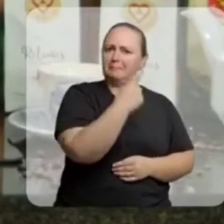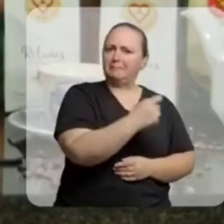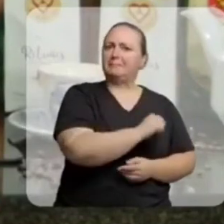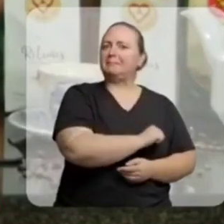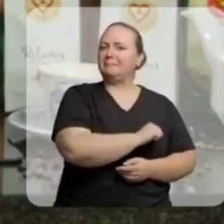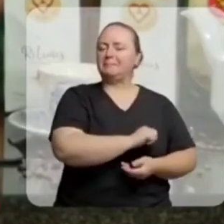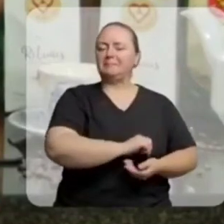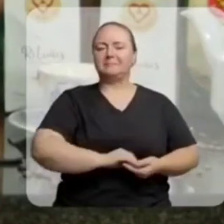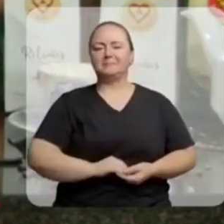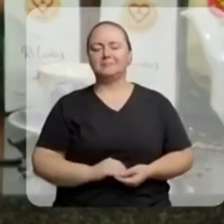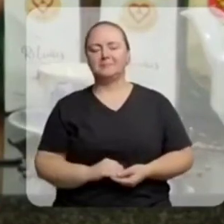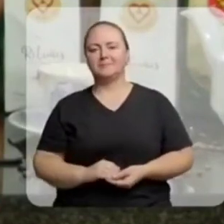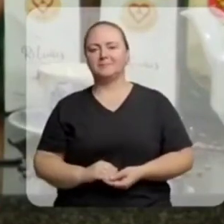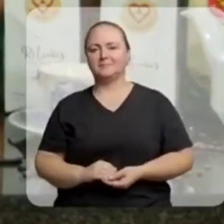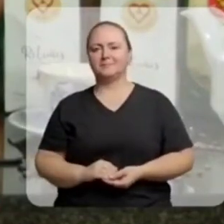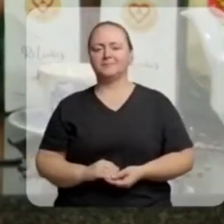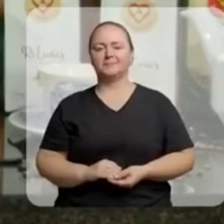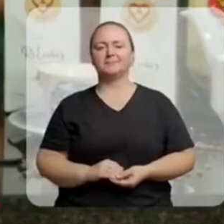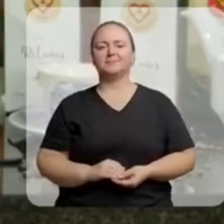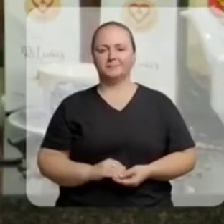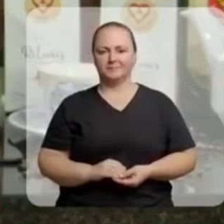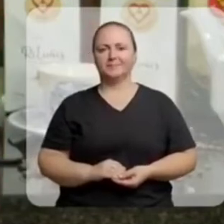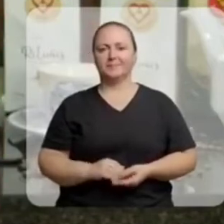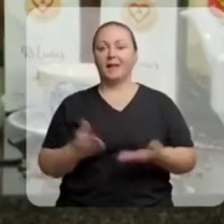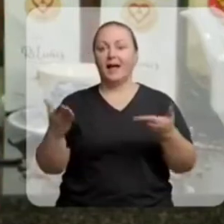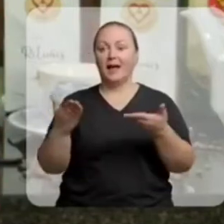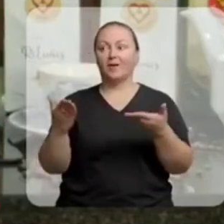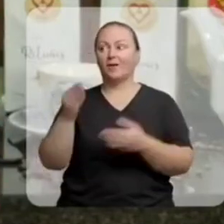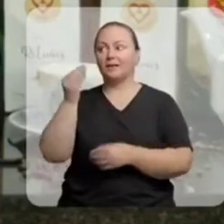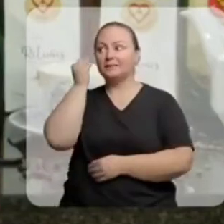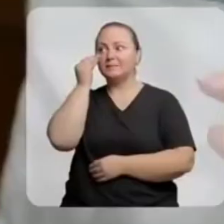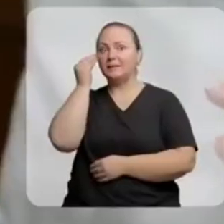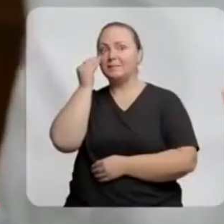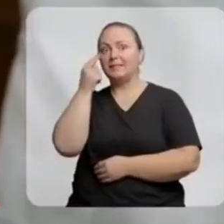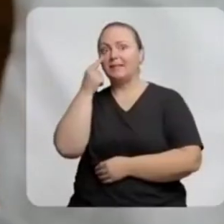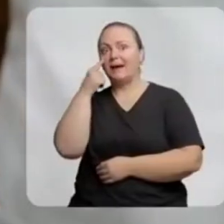tá tomando, provando. Vamos fazer, Júnior, vamos experimentar. Ah, mas sem dúvida.